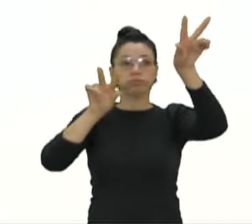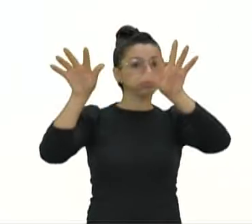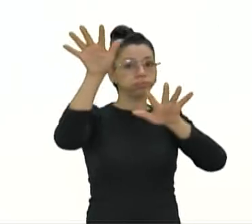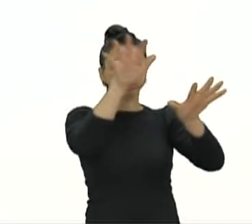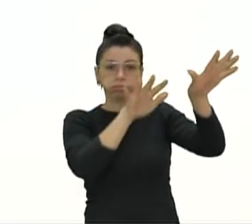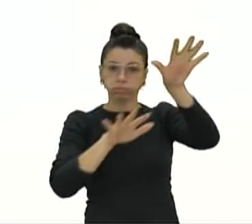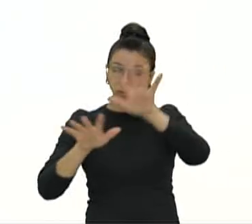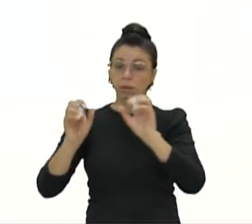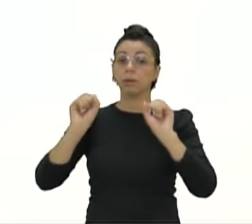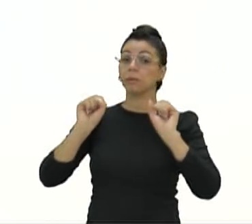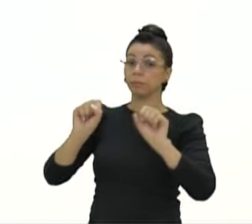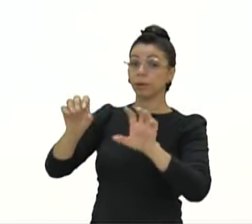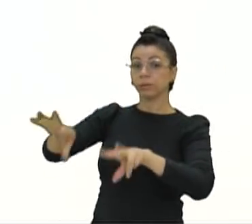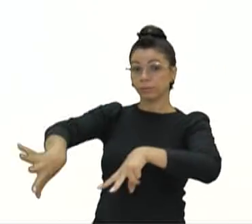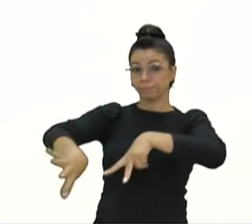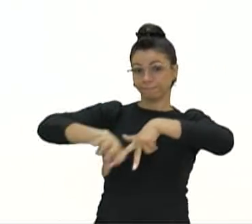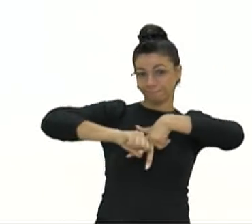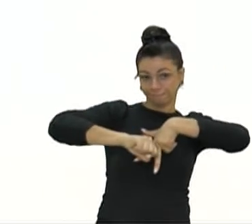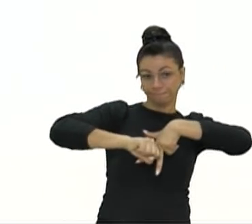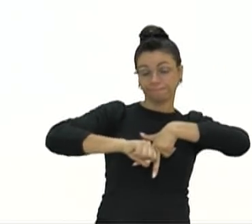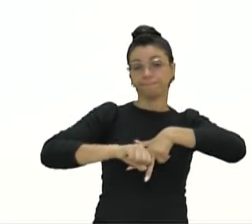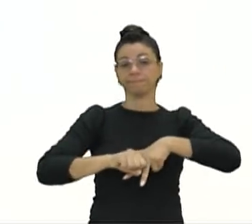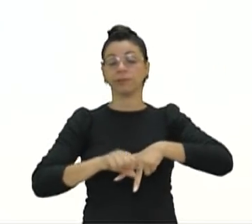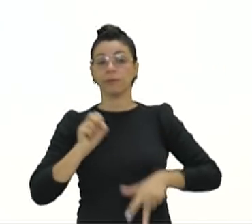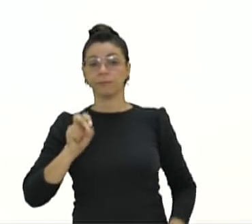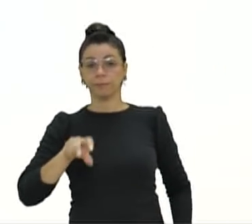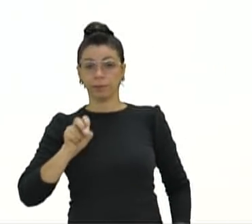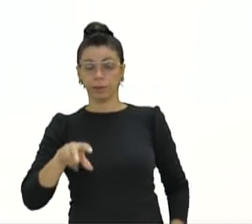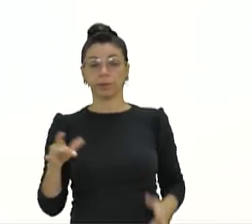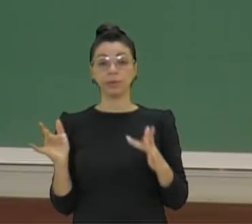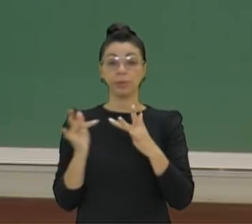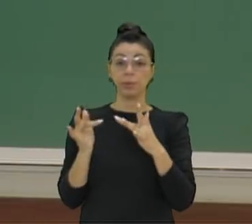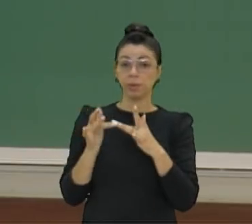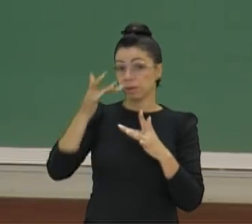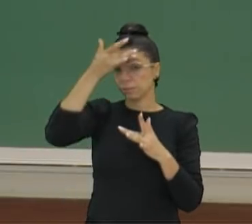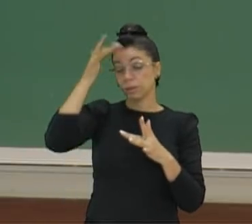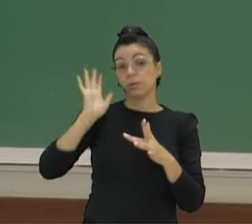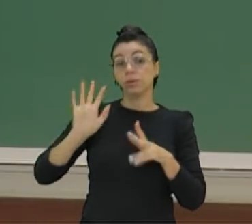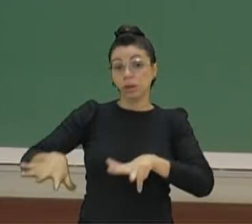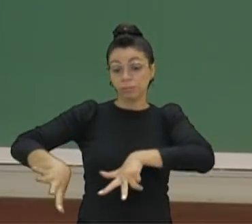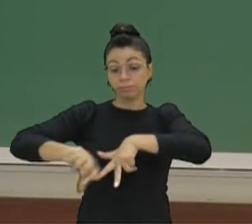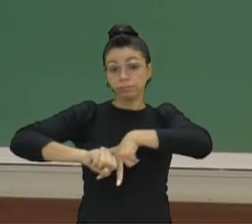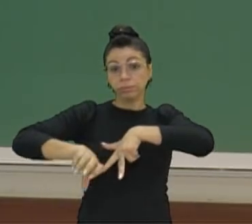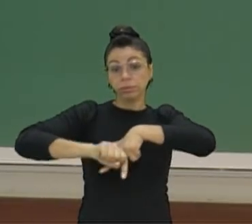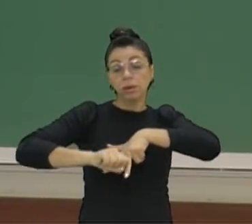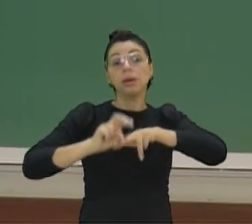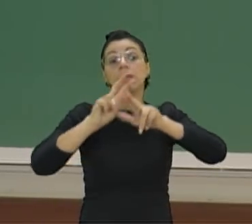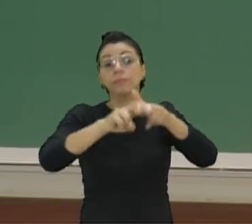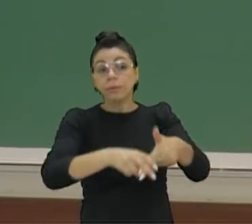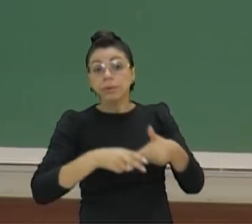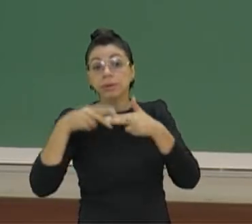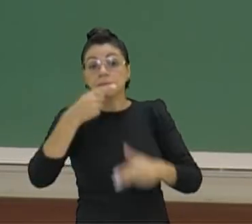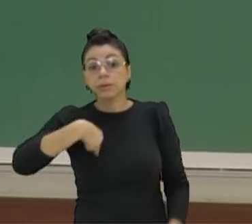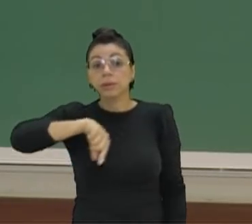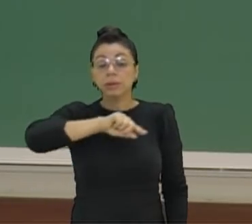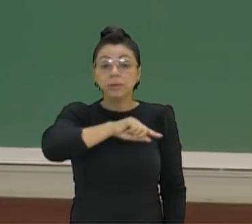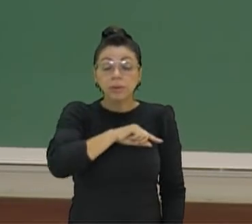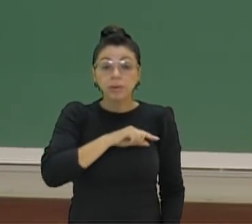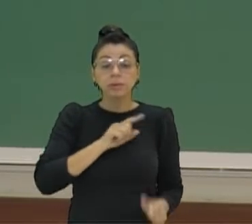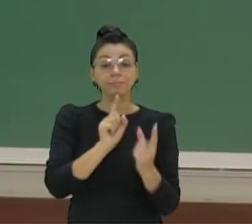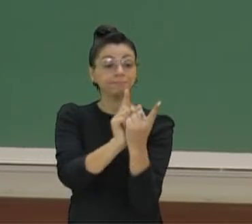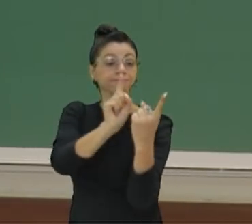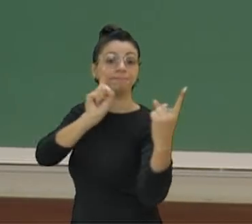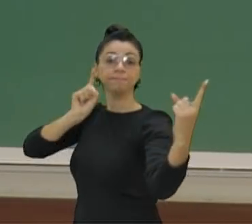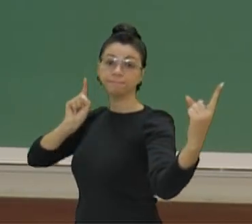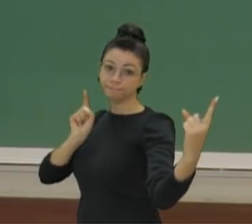ar, a gente pode adquirir esse vírus. Contato com pessoas infectadas, por isso que nós estamos assim, distantes,